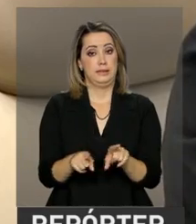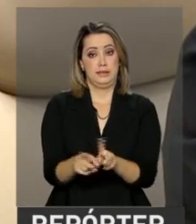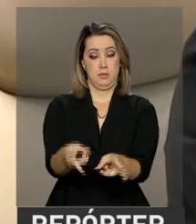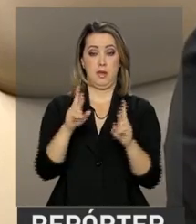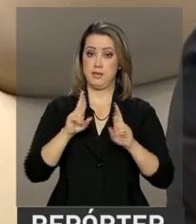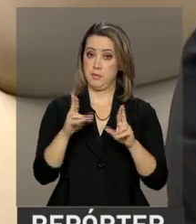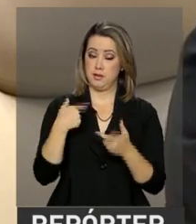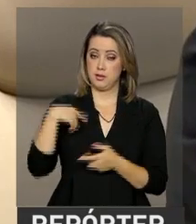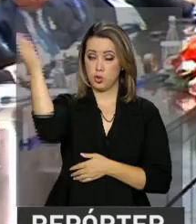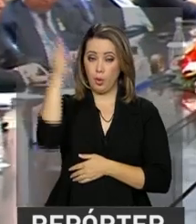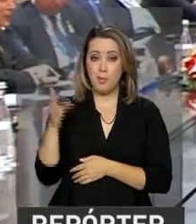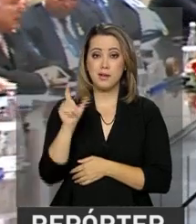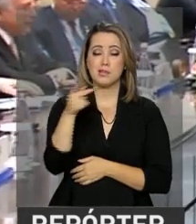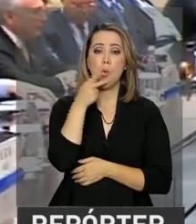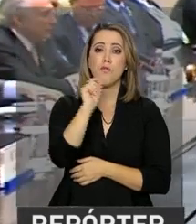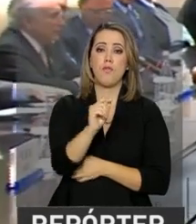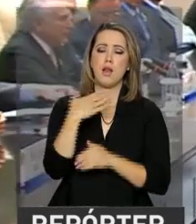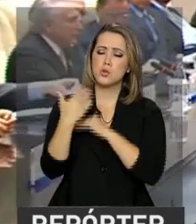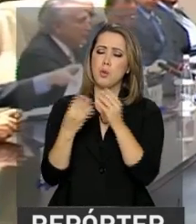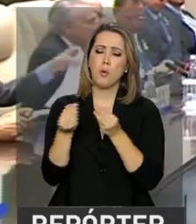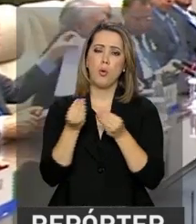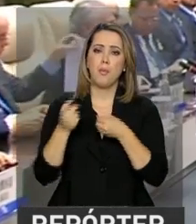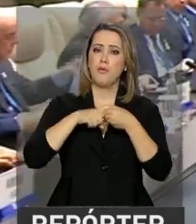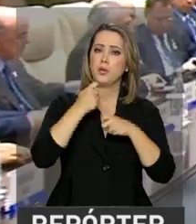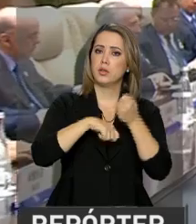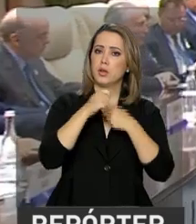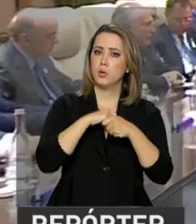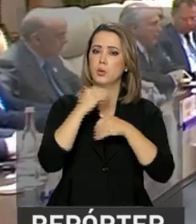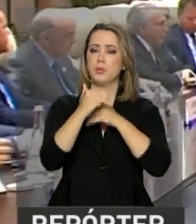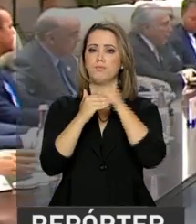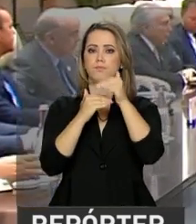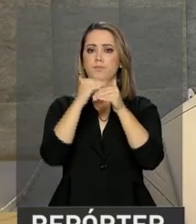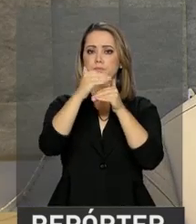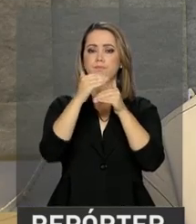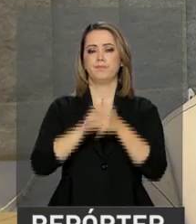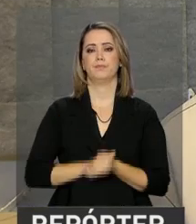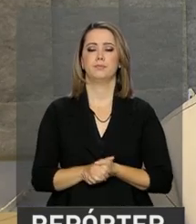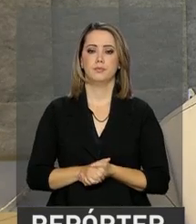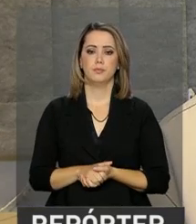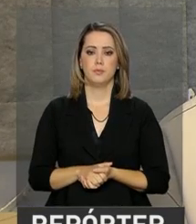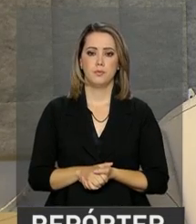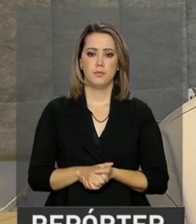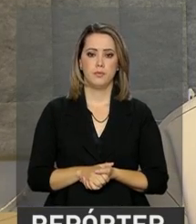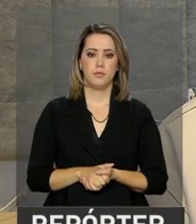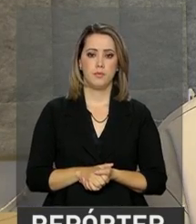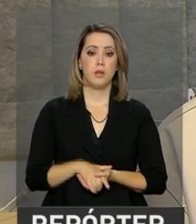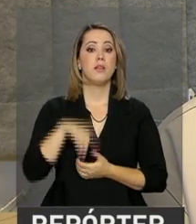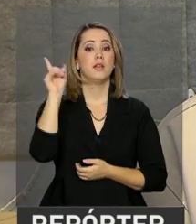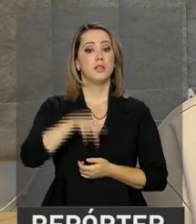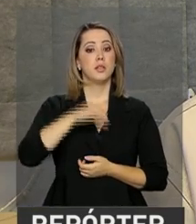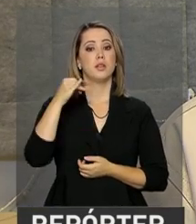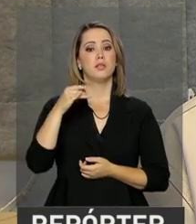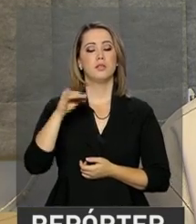de que o governo brasileiro fale sobre o processo de recuperação da economia do País É uma grande oportunidade pro Brasil e